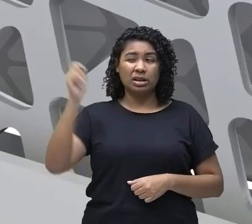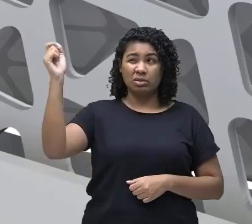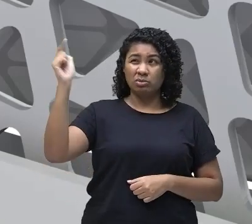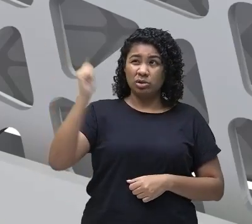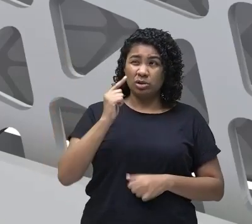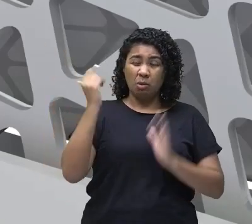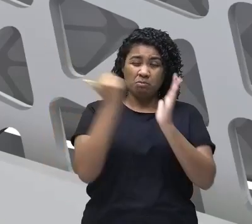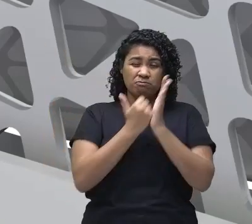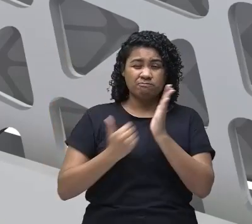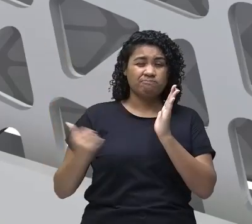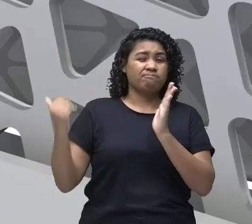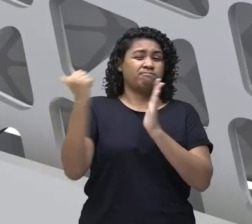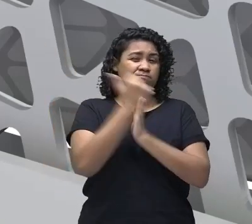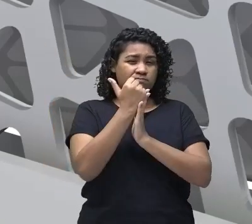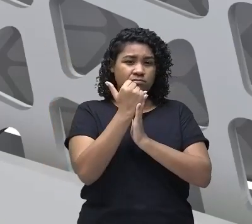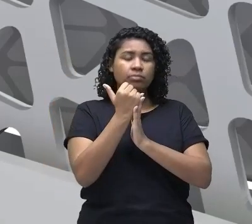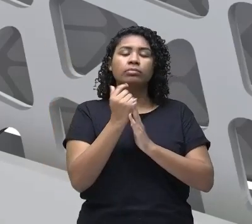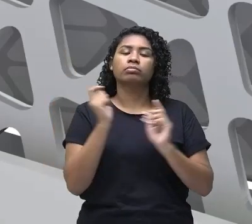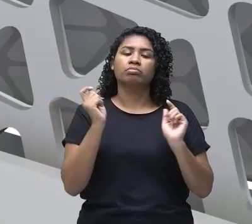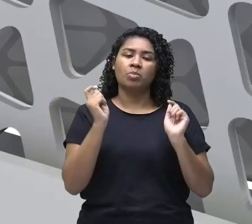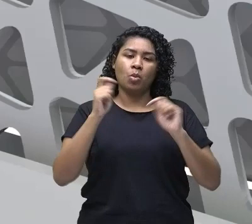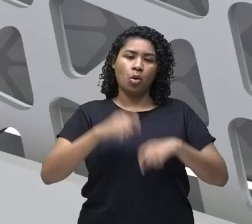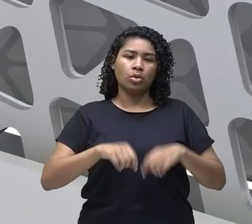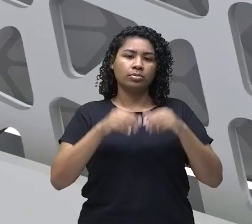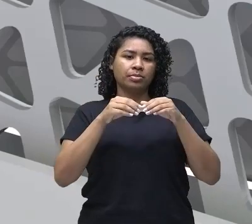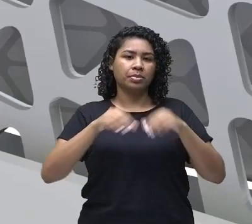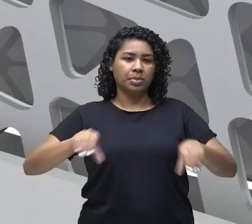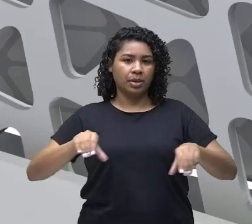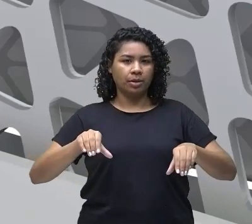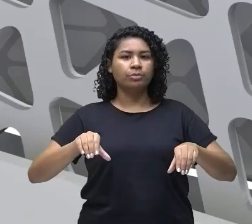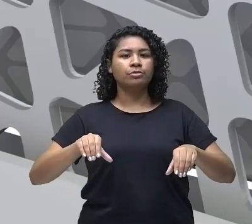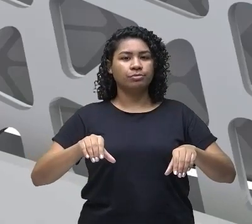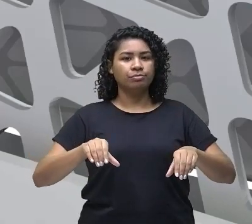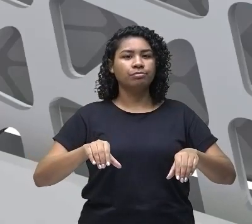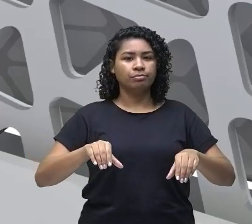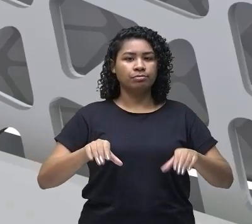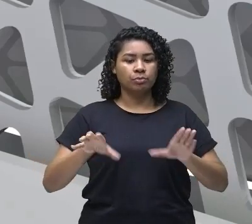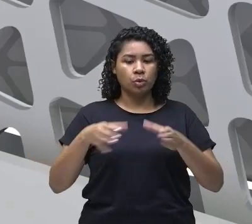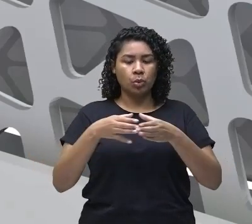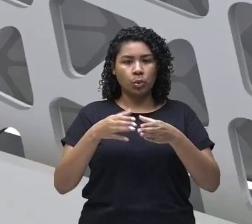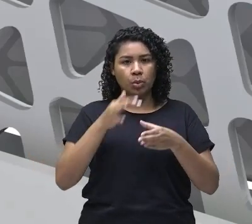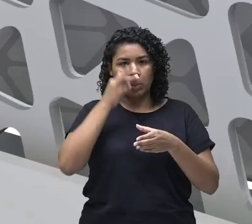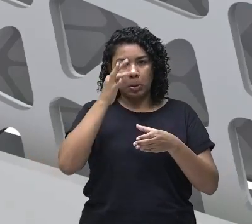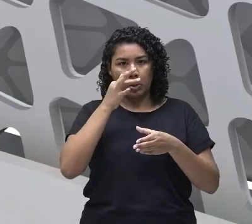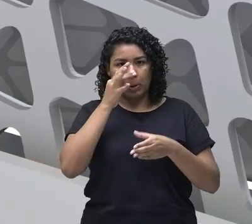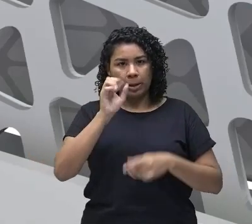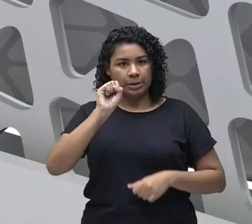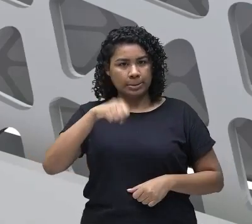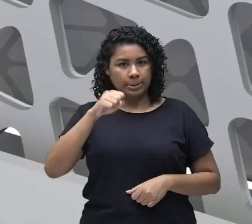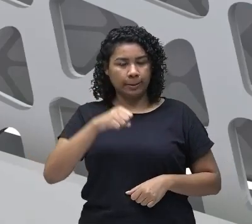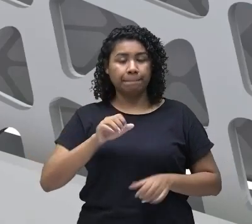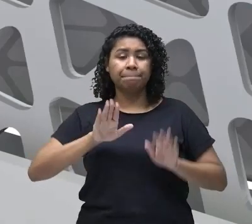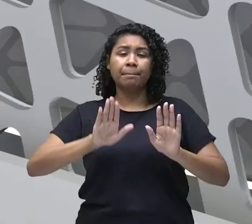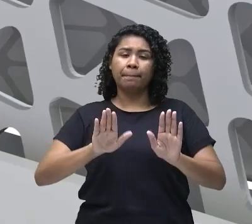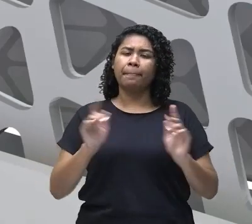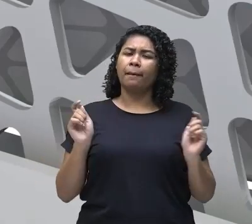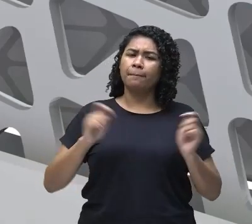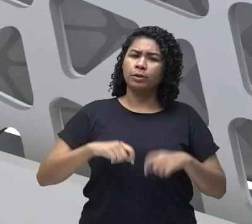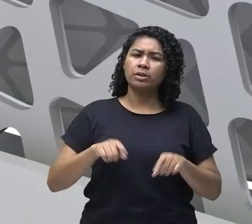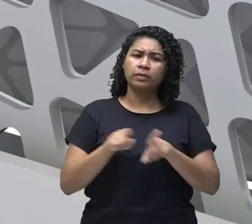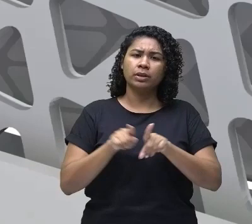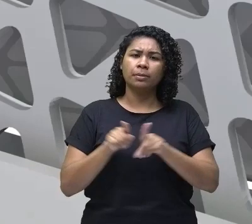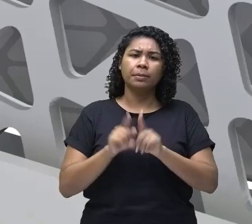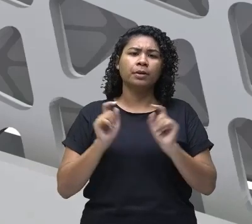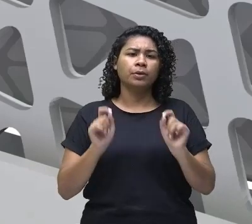seja, sem filtro, pode prejudicar as plantas também. Mas também podem